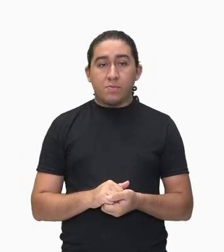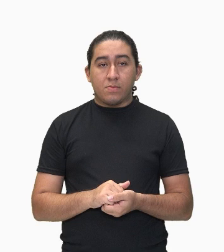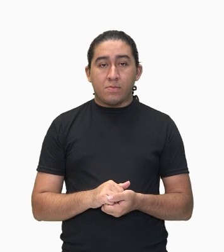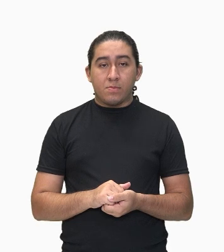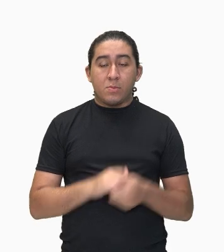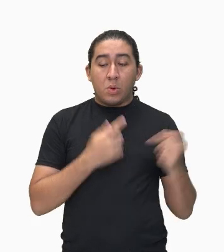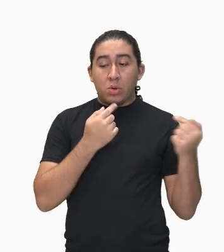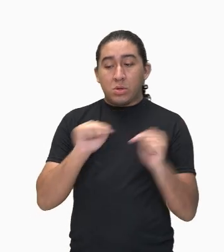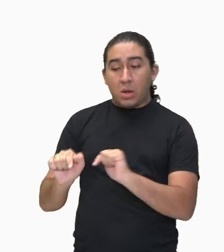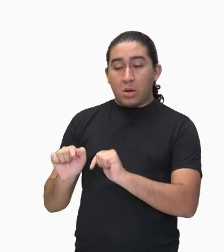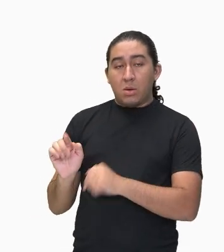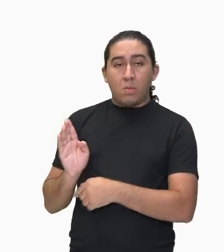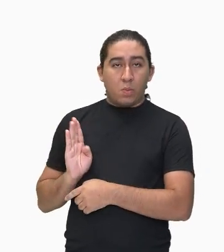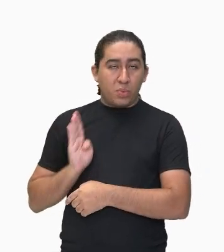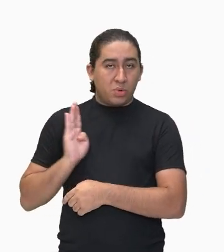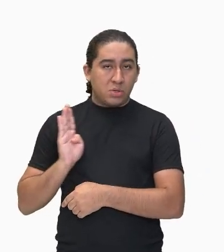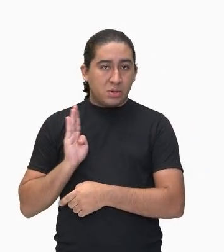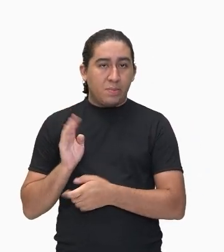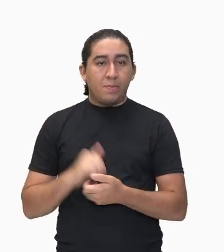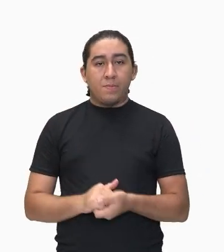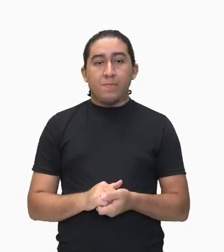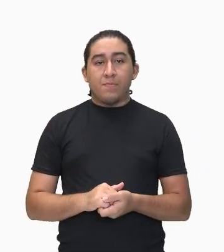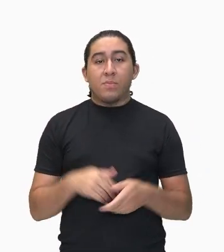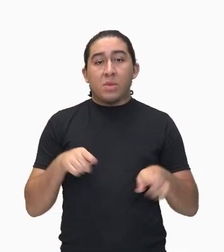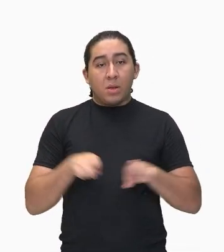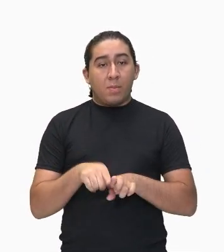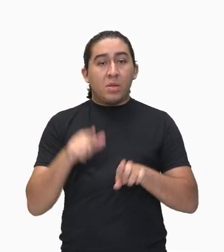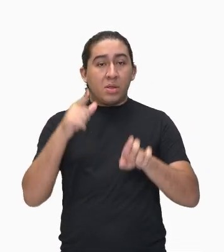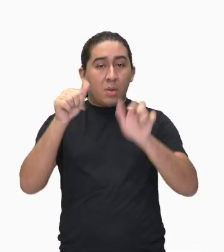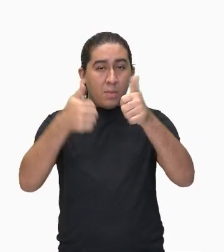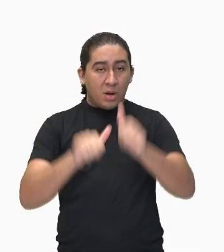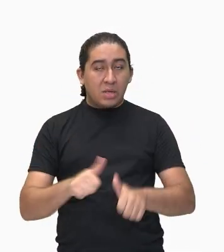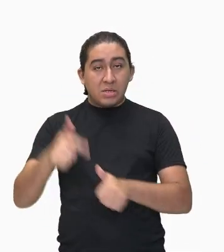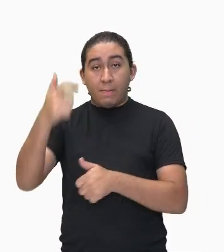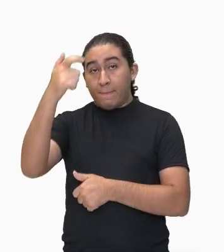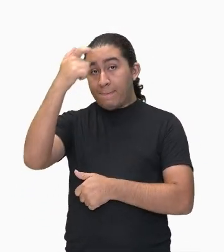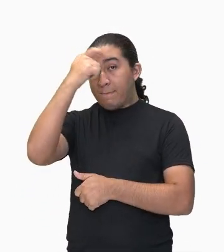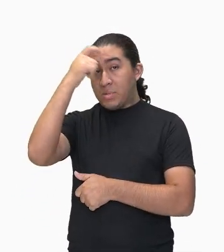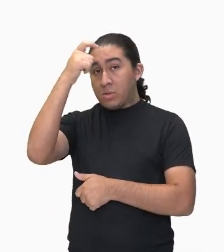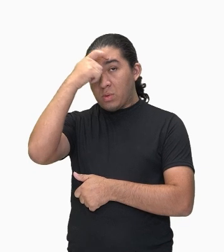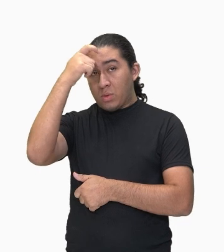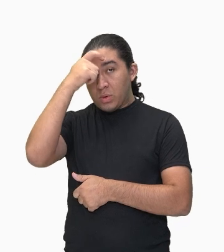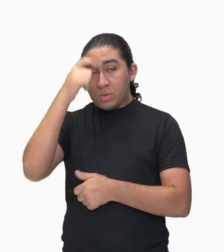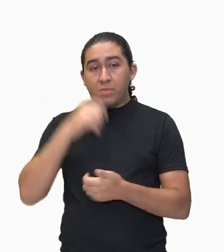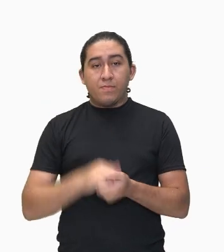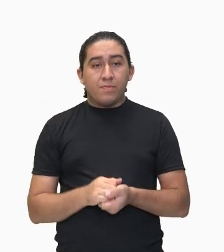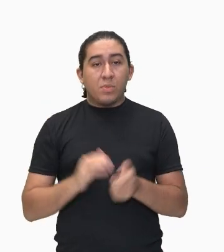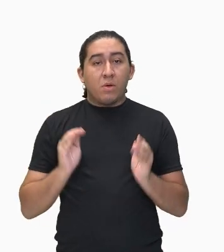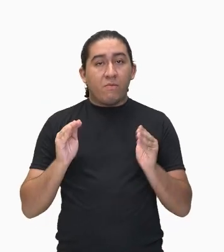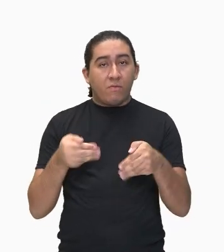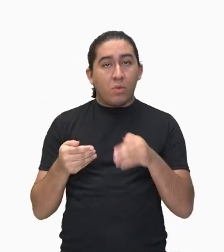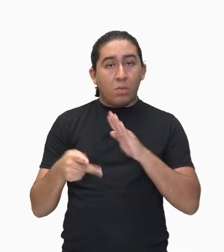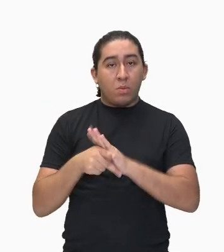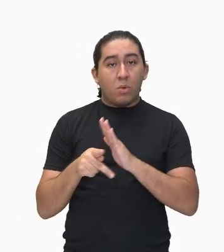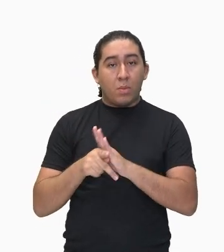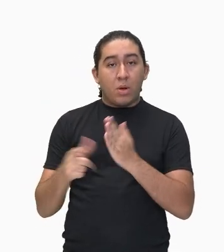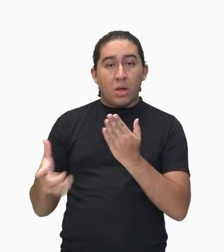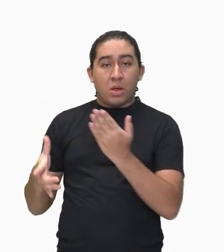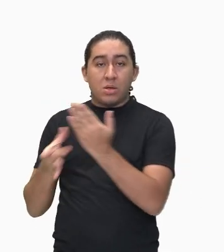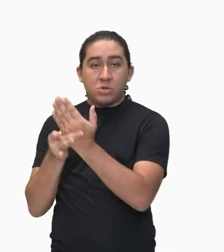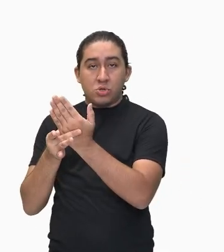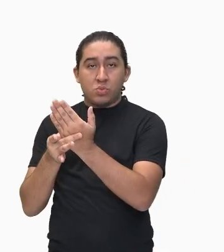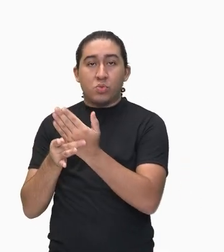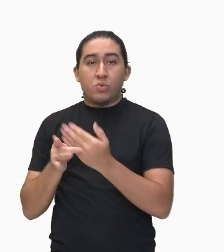atacar a burguesia. Faz uma análise psicológica, que é mais centralizado no realismo do que